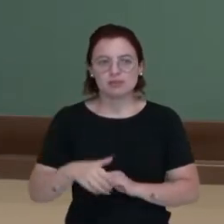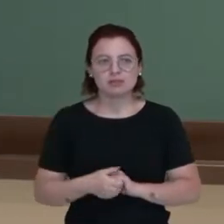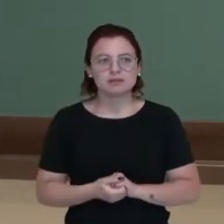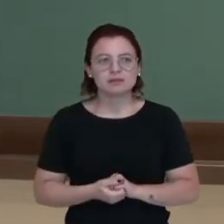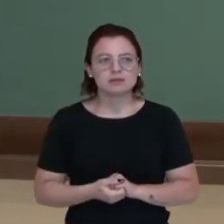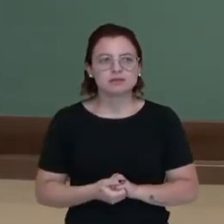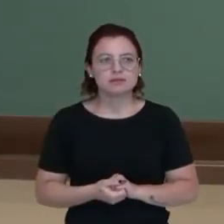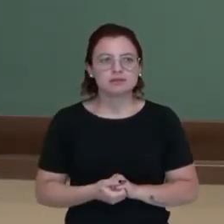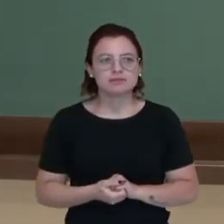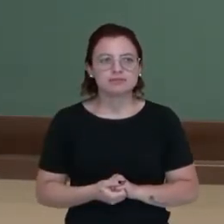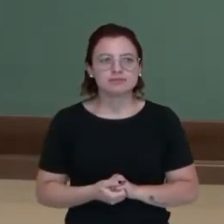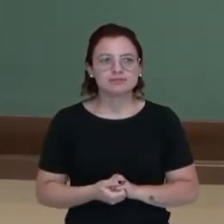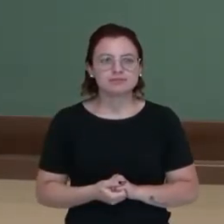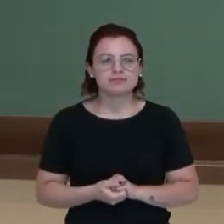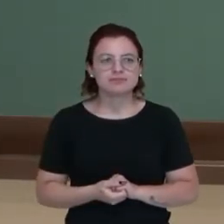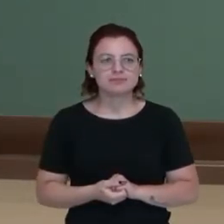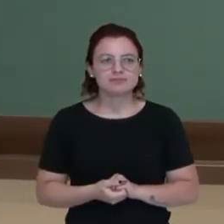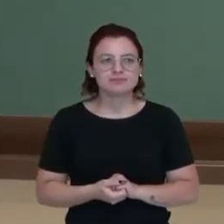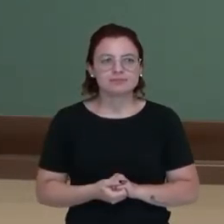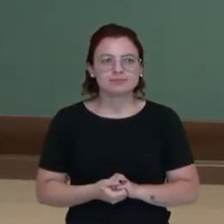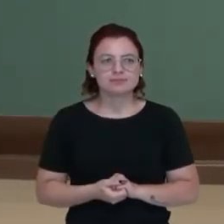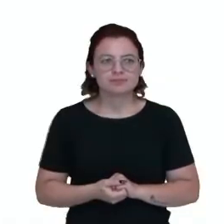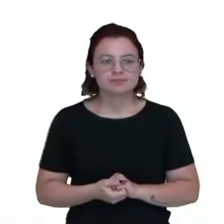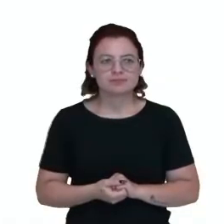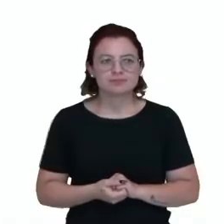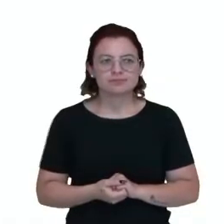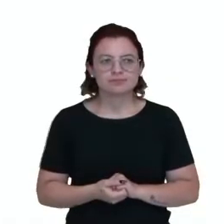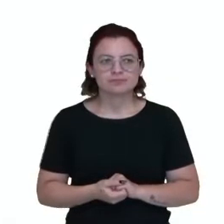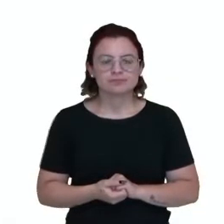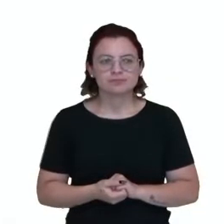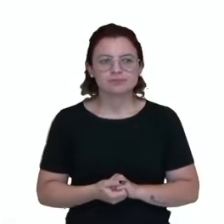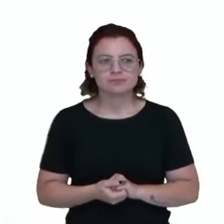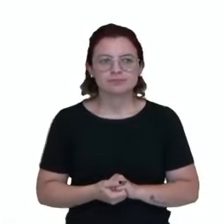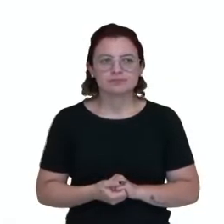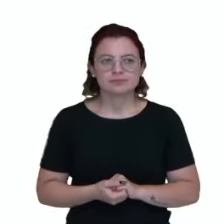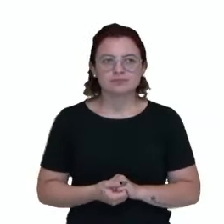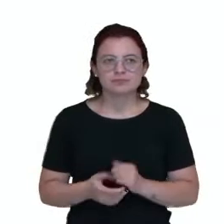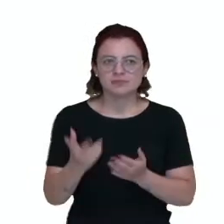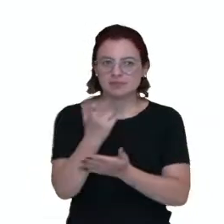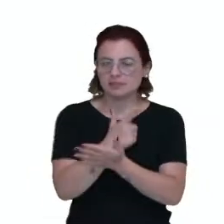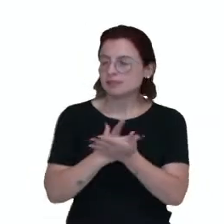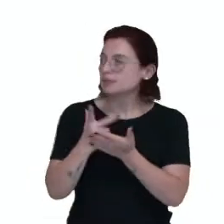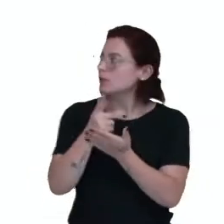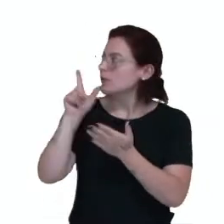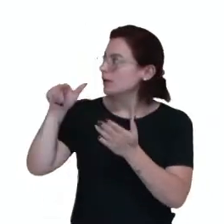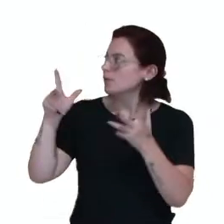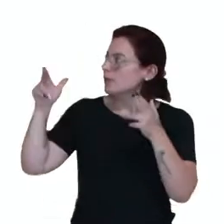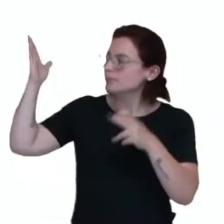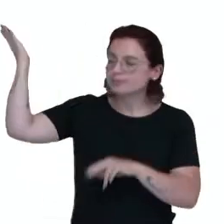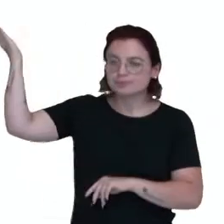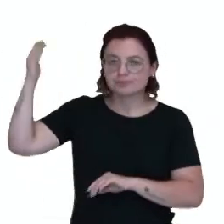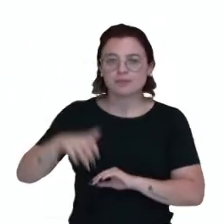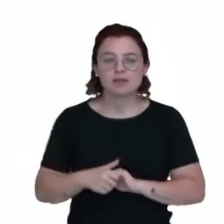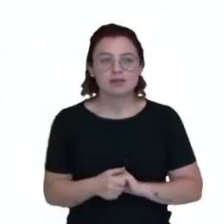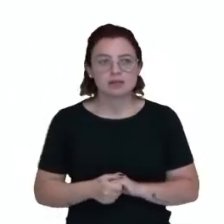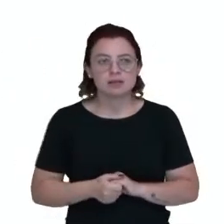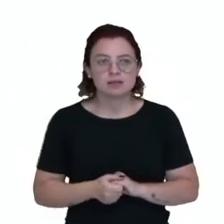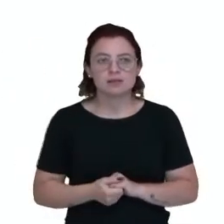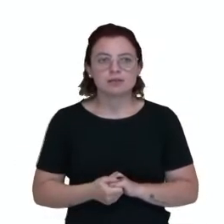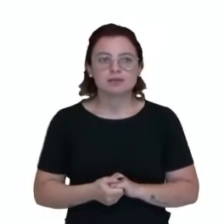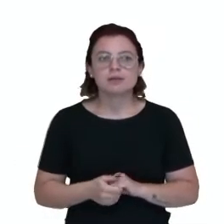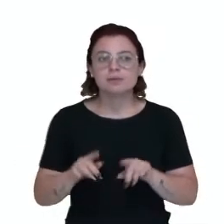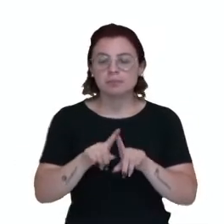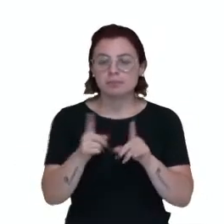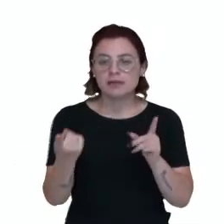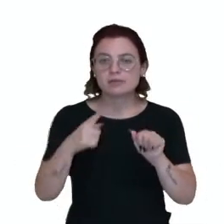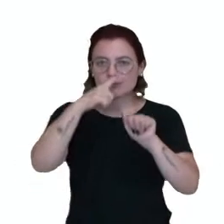para ele, tá? Olha aqui, ó. Esta imagem é a mesma que esta, só que aqui os átomos são